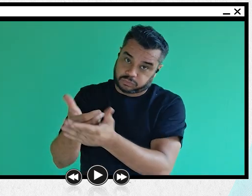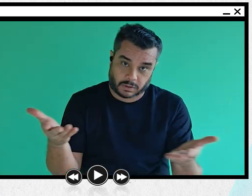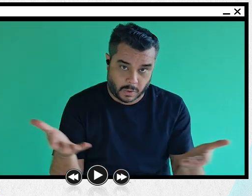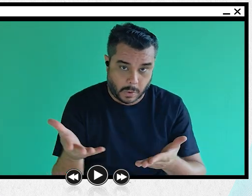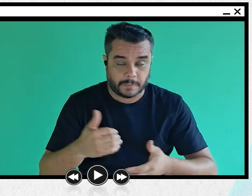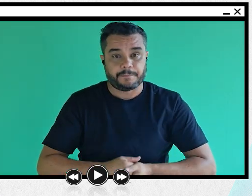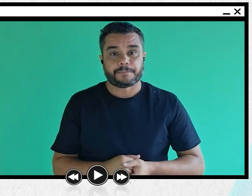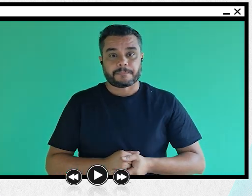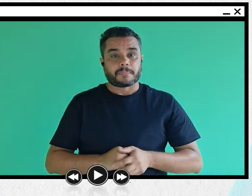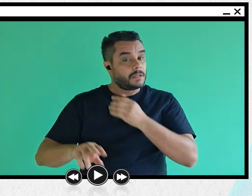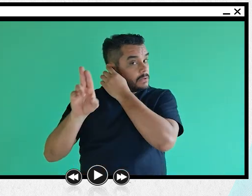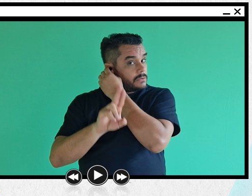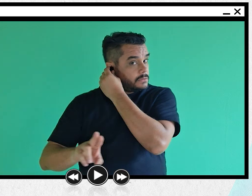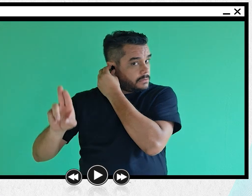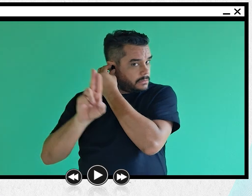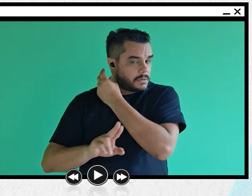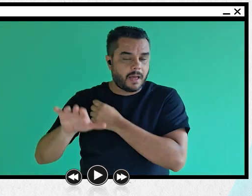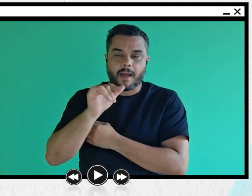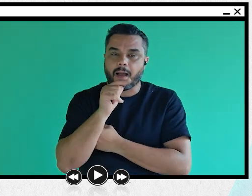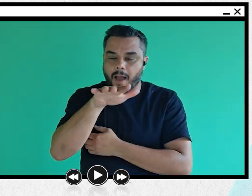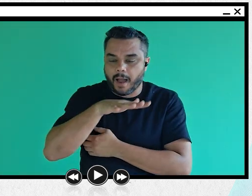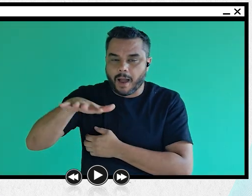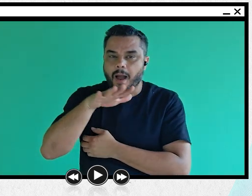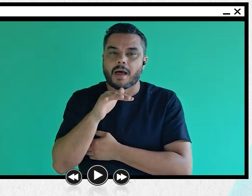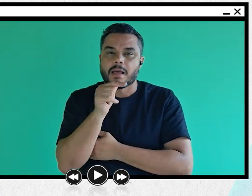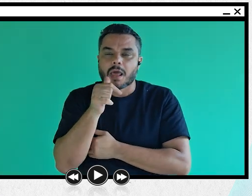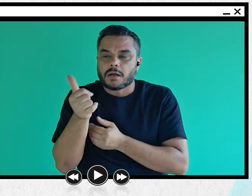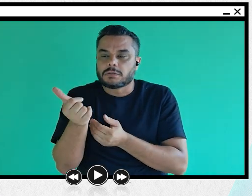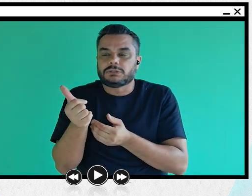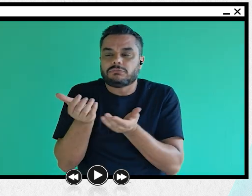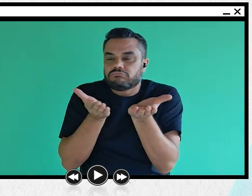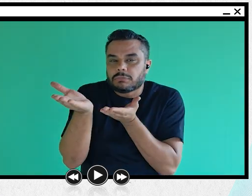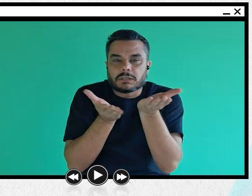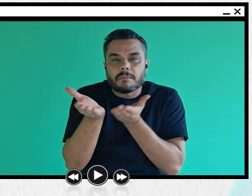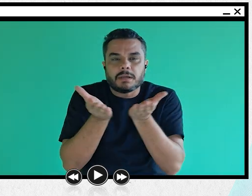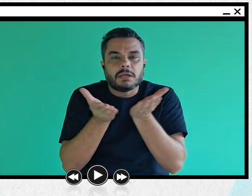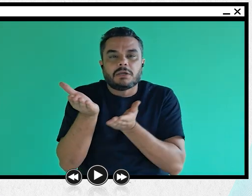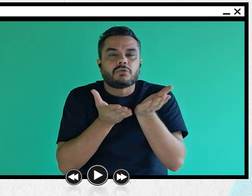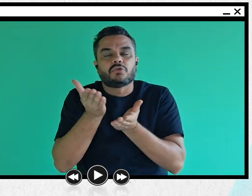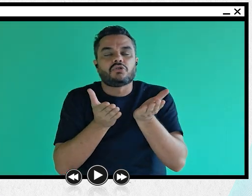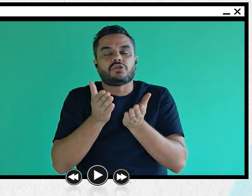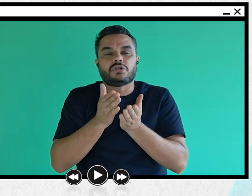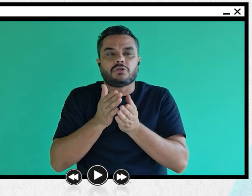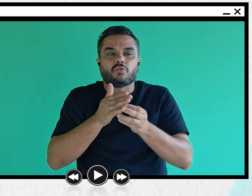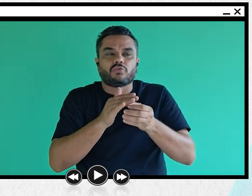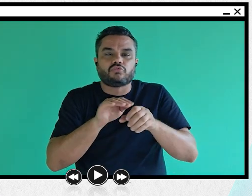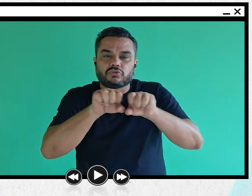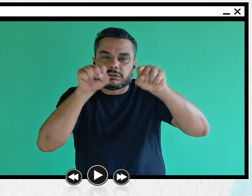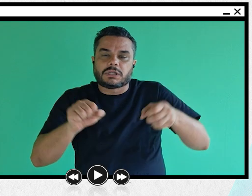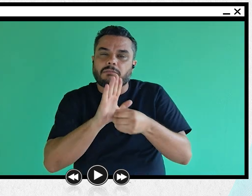são utilizadas, né, as áreas alagadas construídas são utilizadas no tratamento de efluentes de maneira geral, principalmente na parte de tratamento de esgoto,